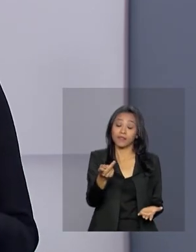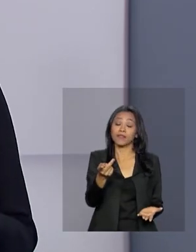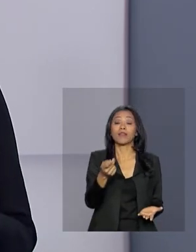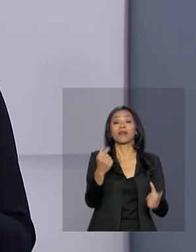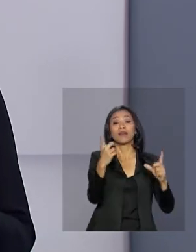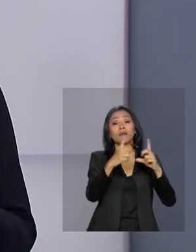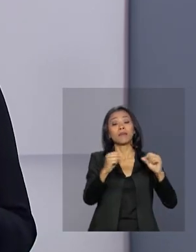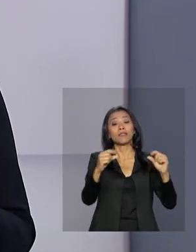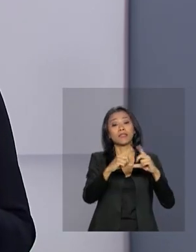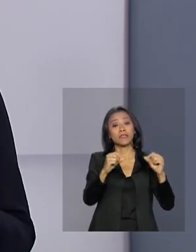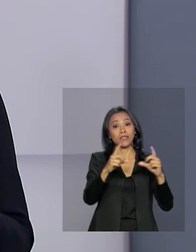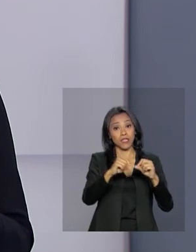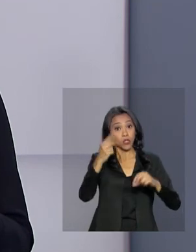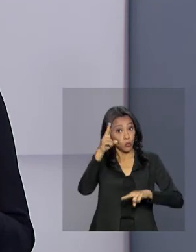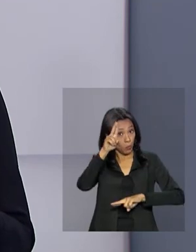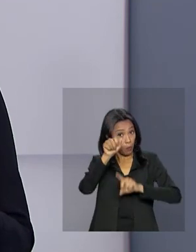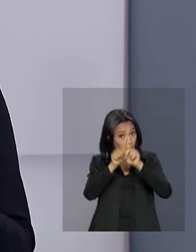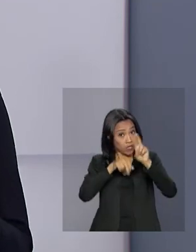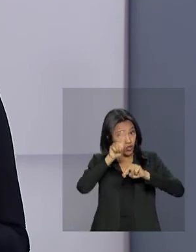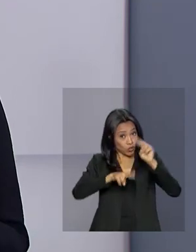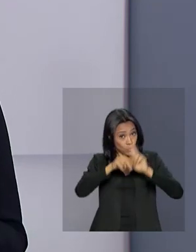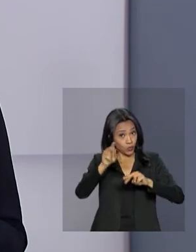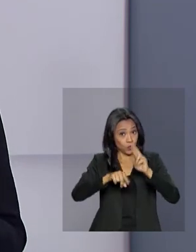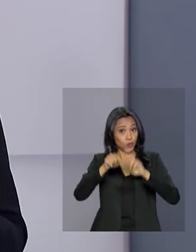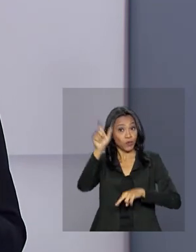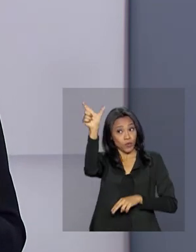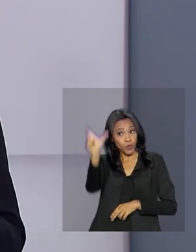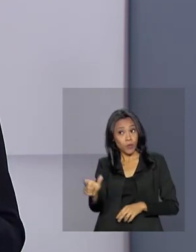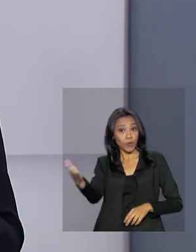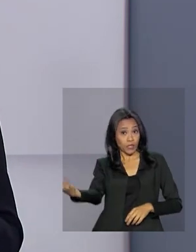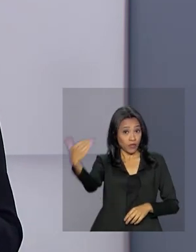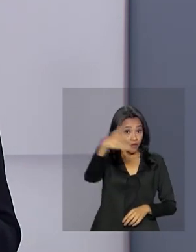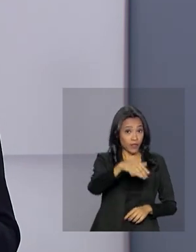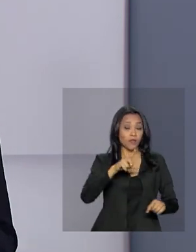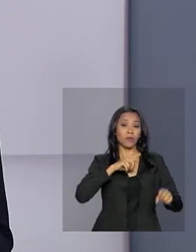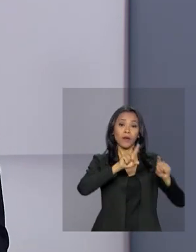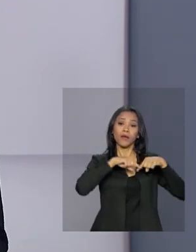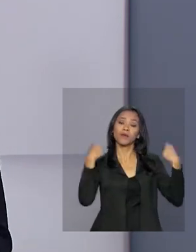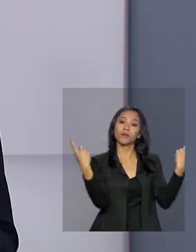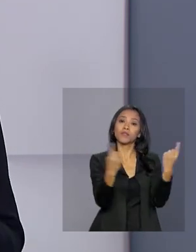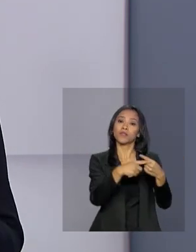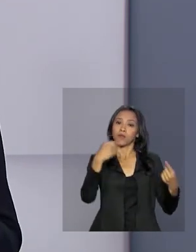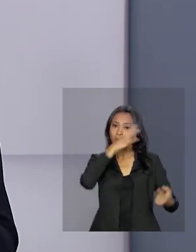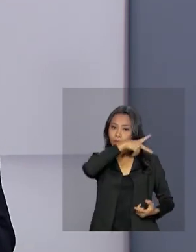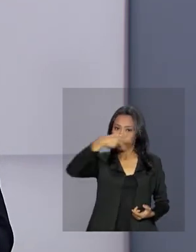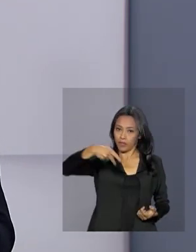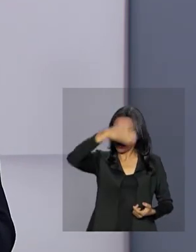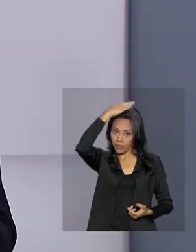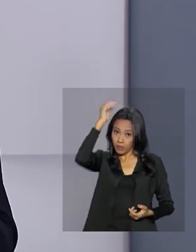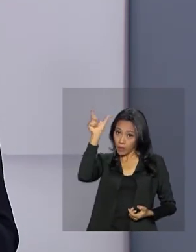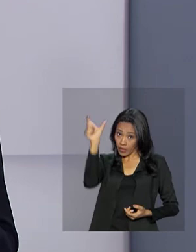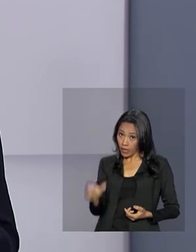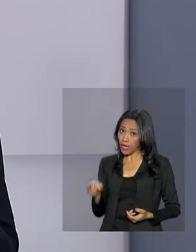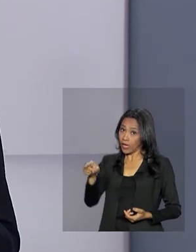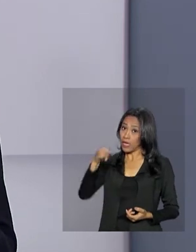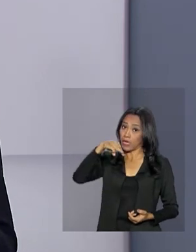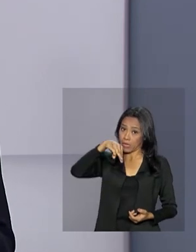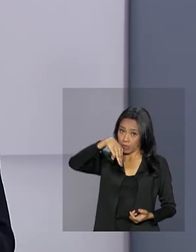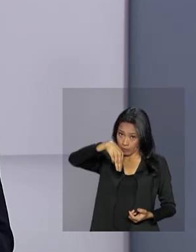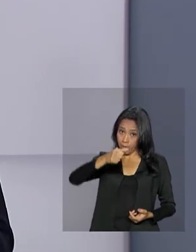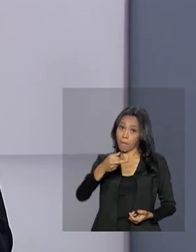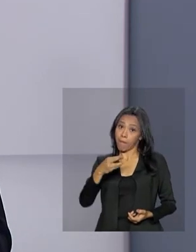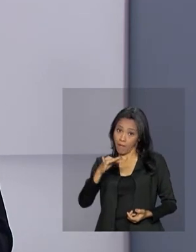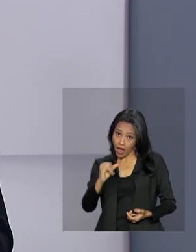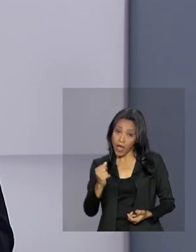junho deste ano, quando se reuniu com o presidente Michel Temer, o presidente paraguaio Mário Benítez falou